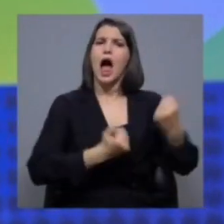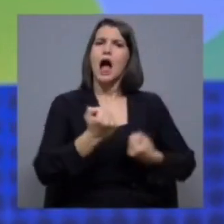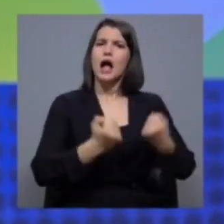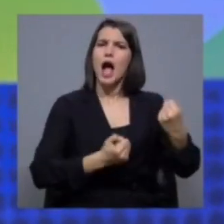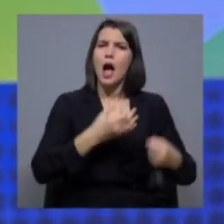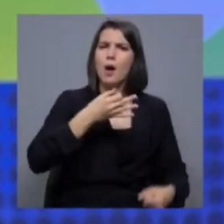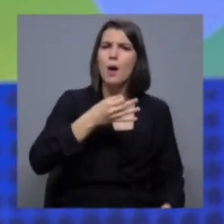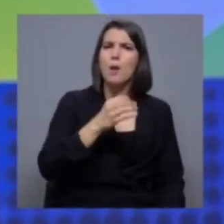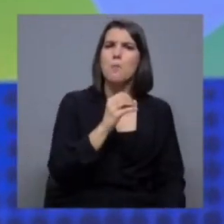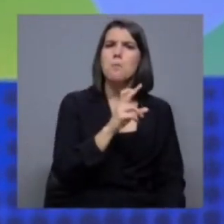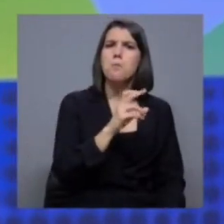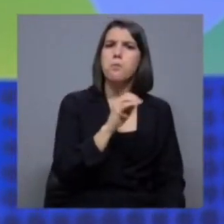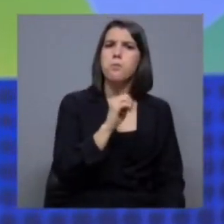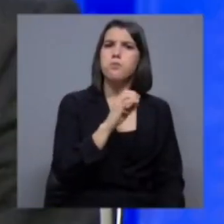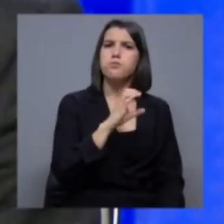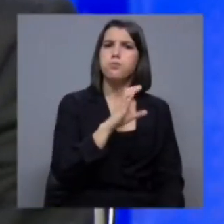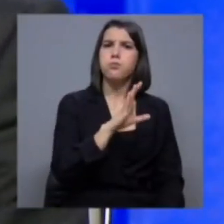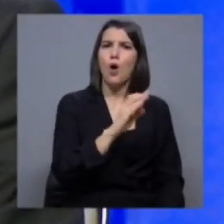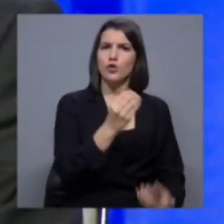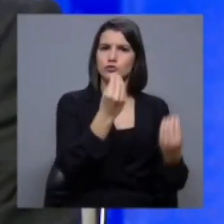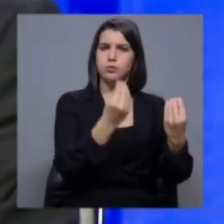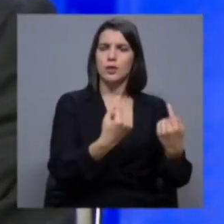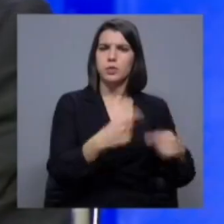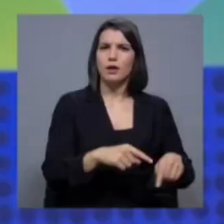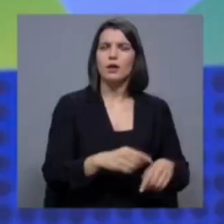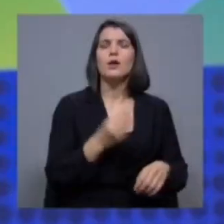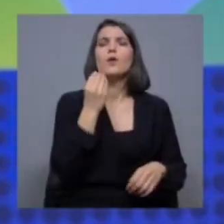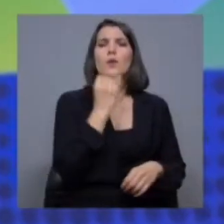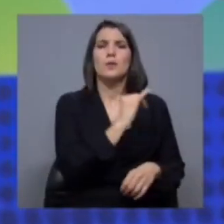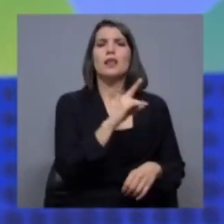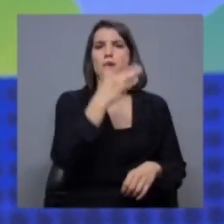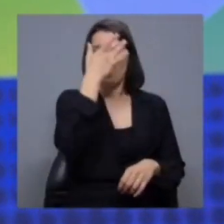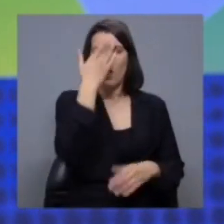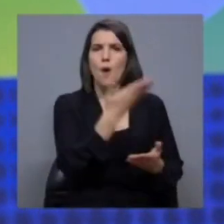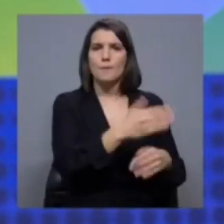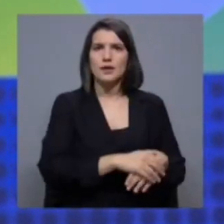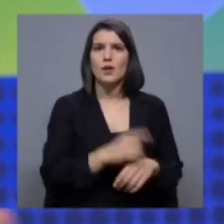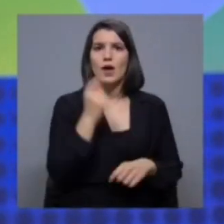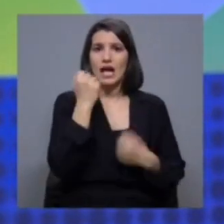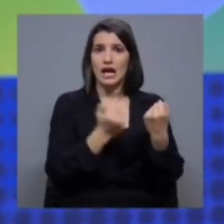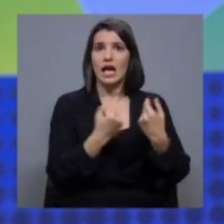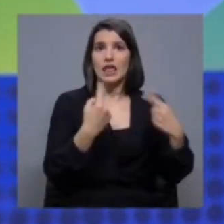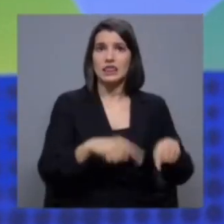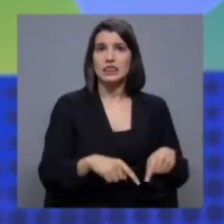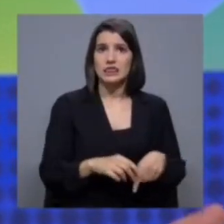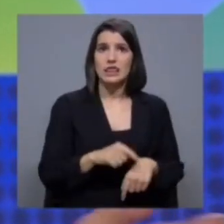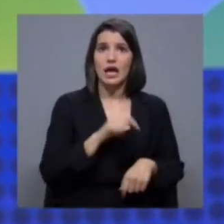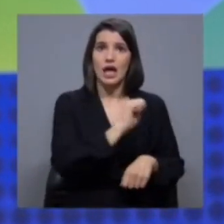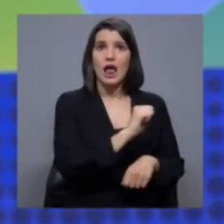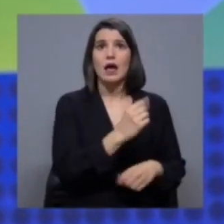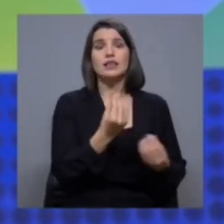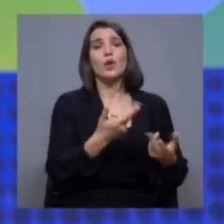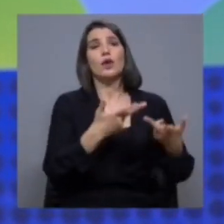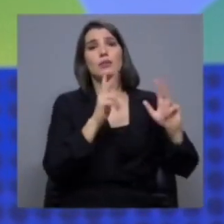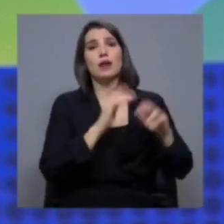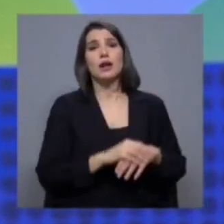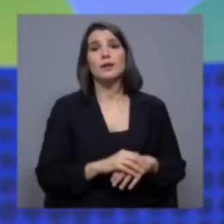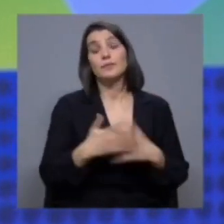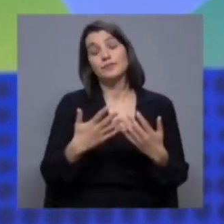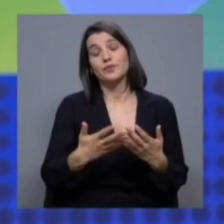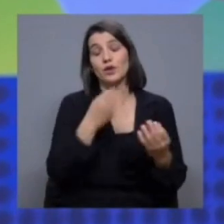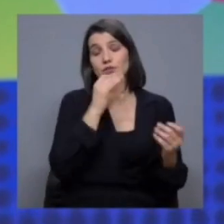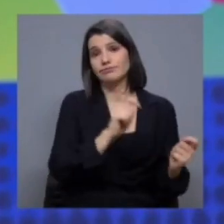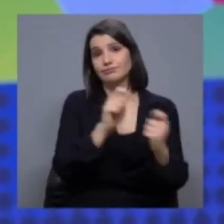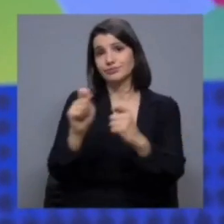e este foi por onde foi publicado o que é que a gente vai liberar deixar isso cagaram o esperar que lhe dava composta era uma abertura poder usar a